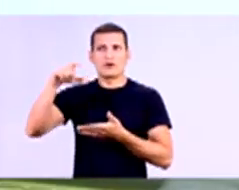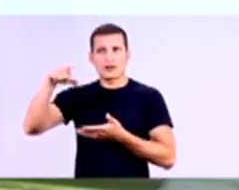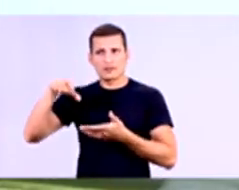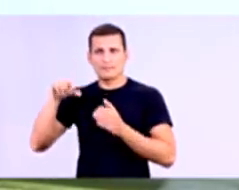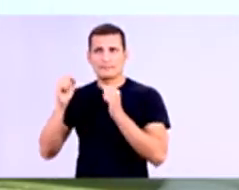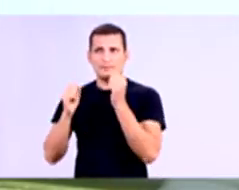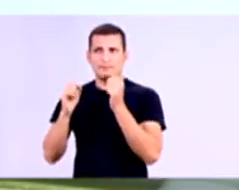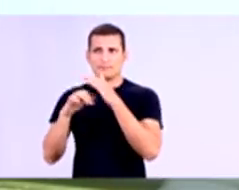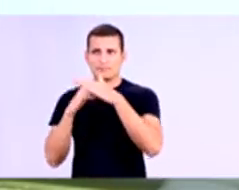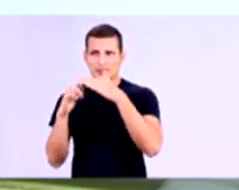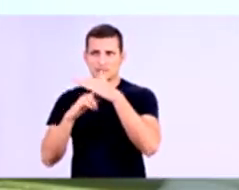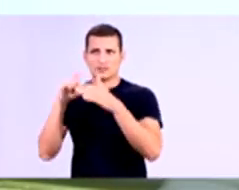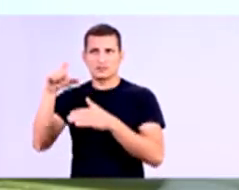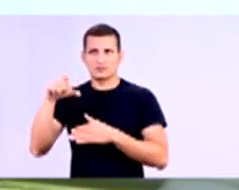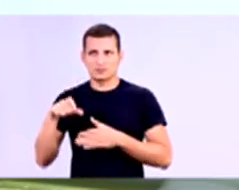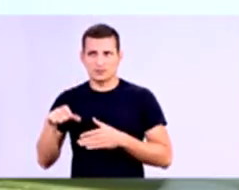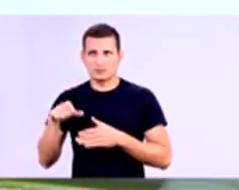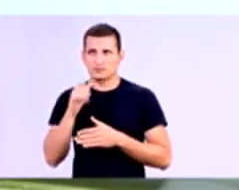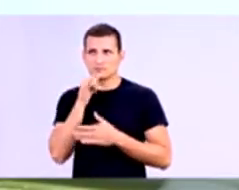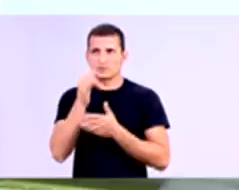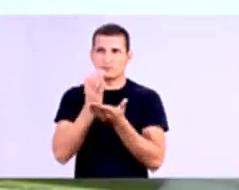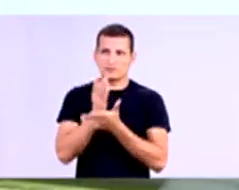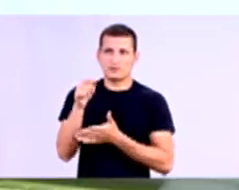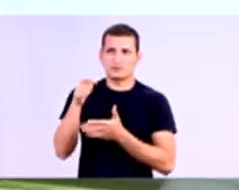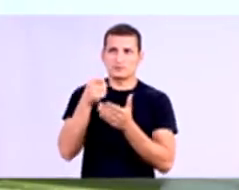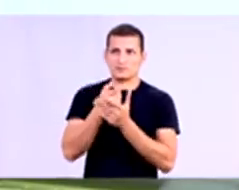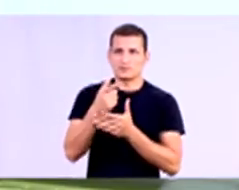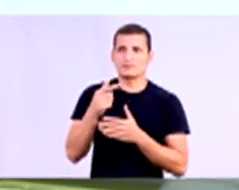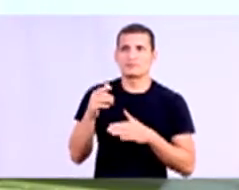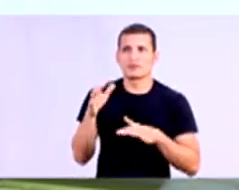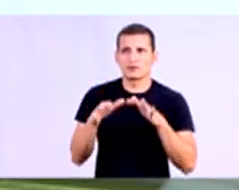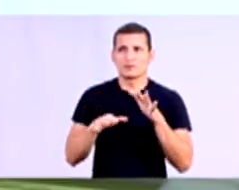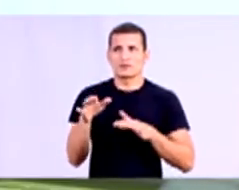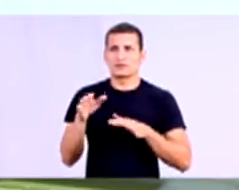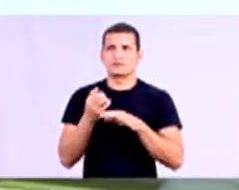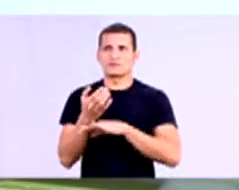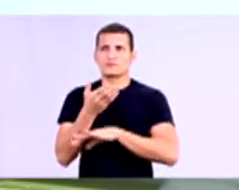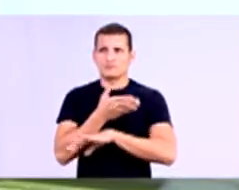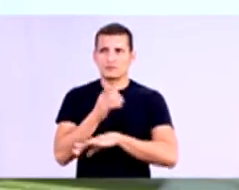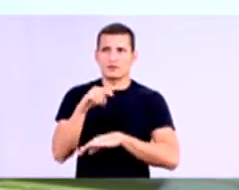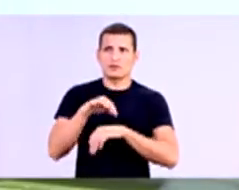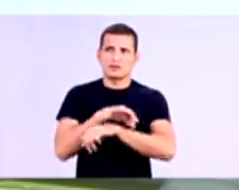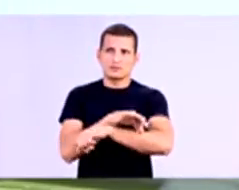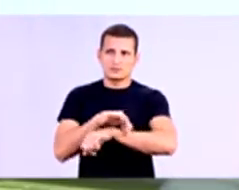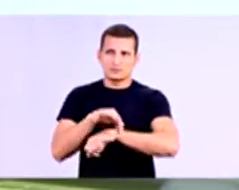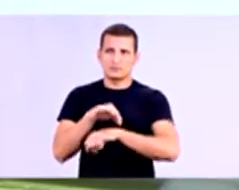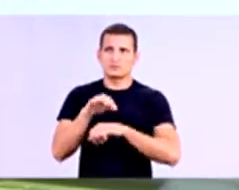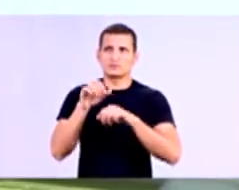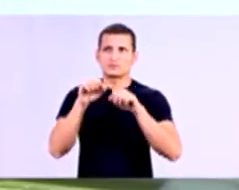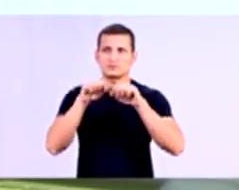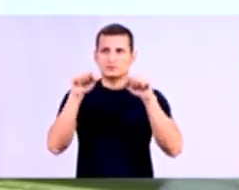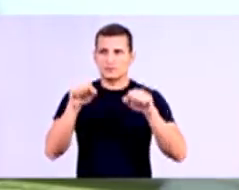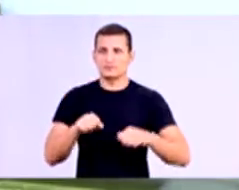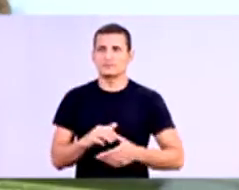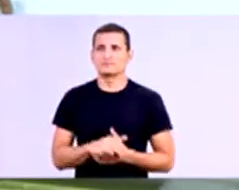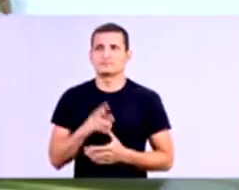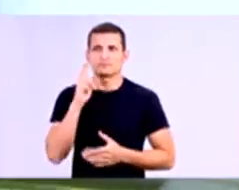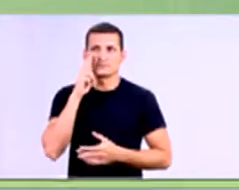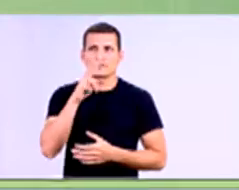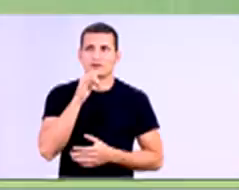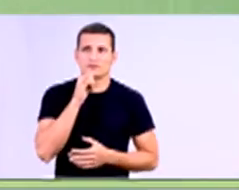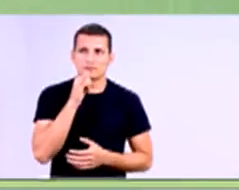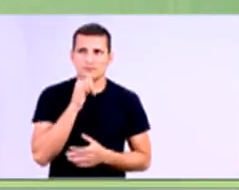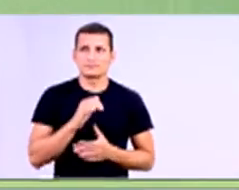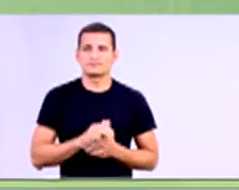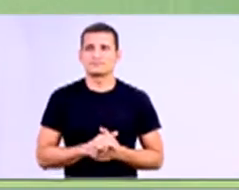crédito como aprovado aquele pagamento. Então, eu tenho dependências externas. Isso é a arquitetura de software. Vamos ver um exemplo, então, desse